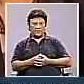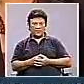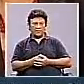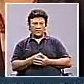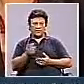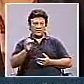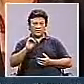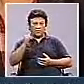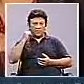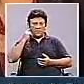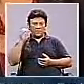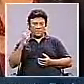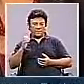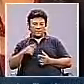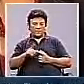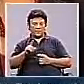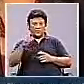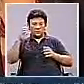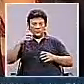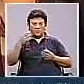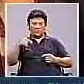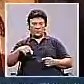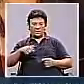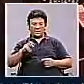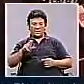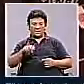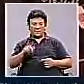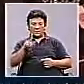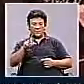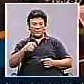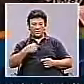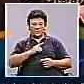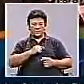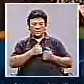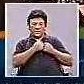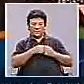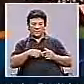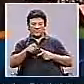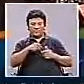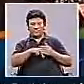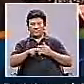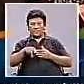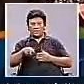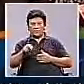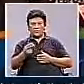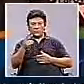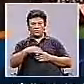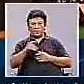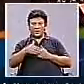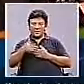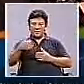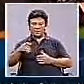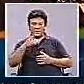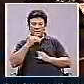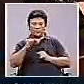Não se ouve o barulho dos motores, chove muito aqui no Caramulo e nós próprios viemos refugiar-nos dentro do museu porque lá fora é